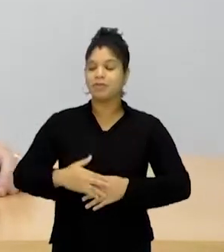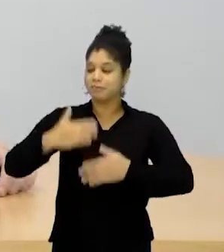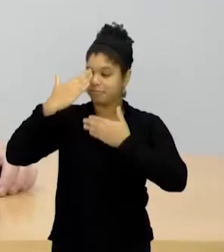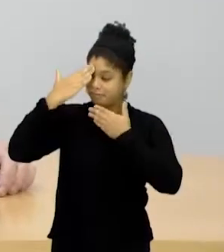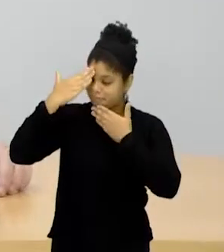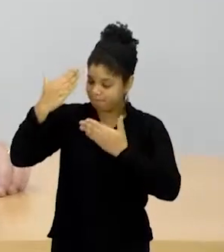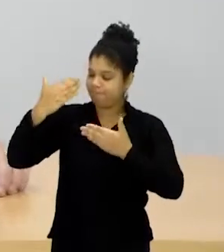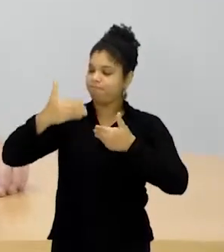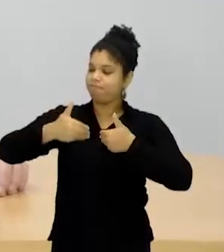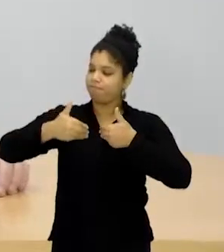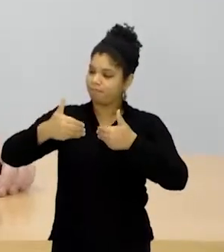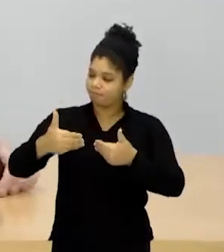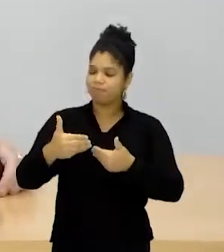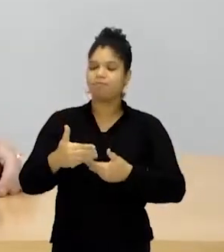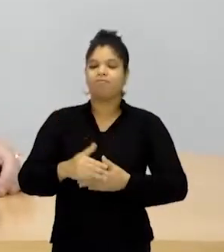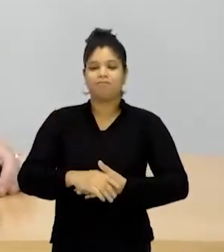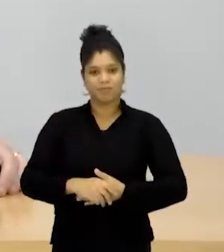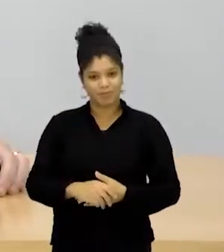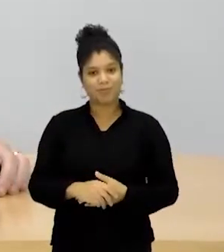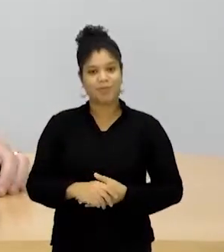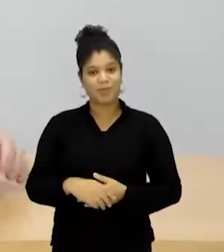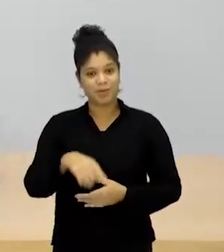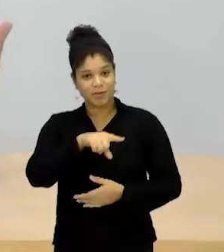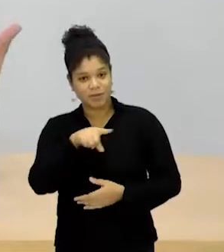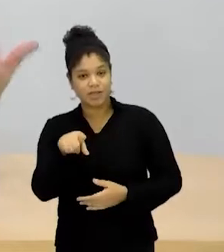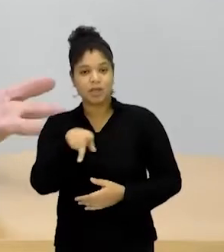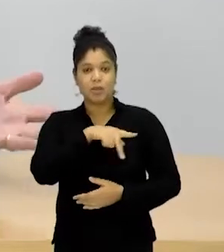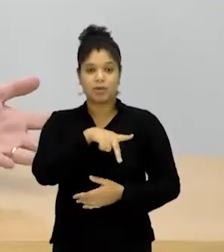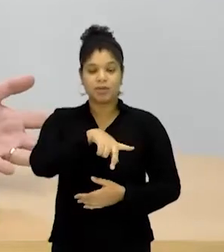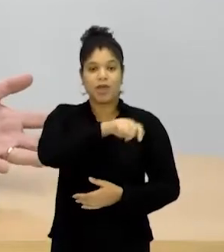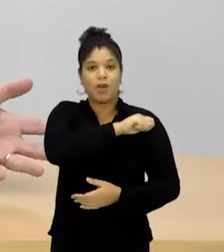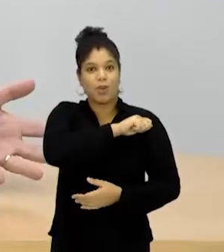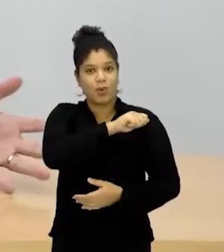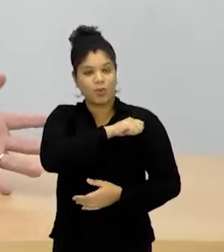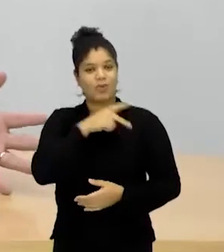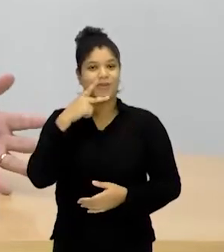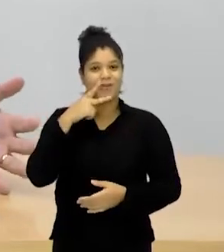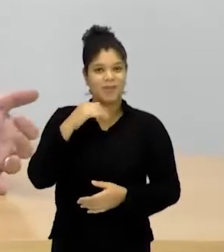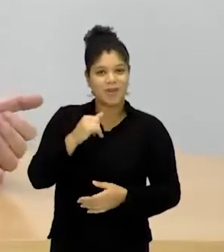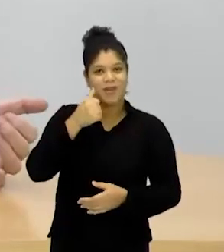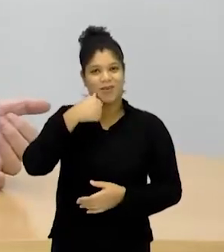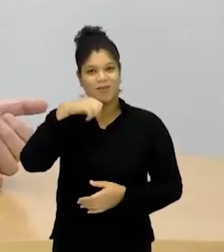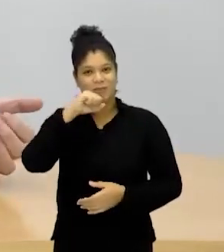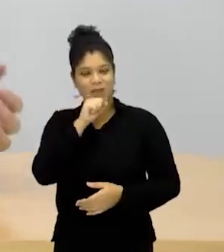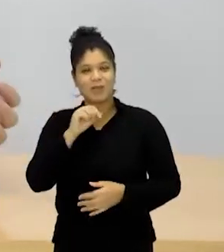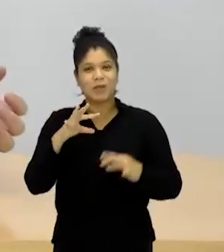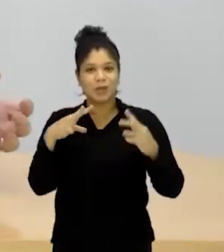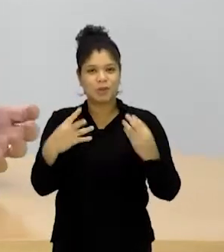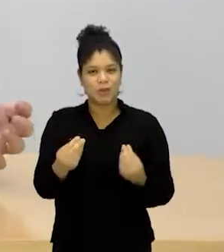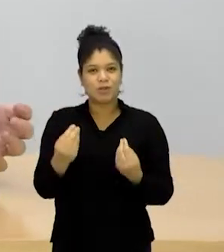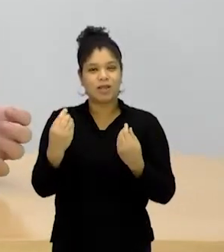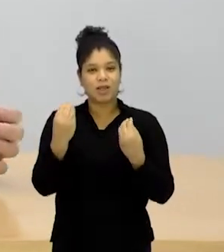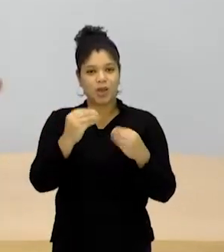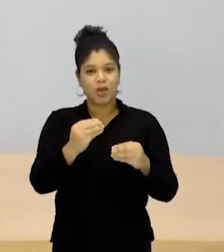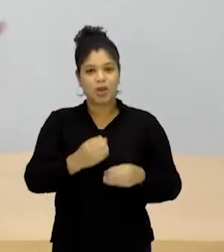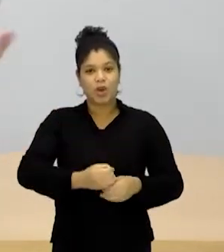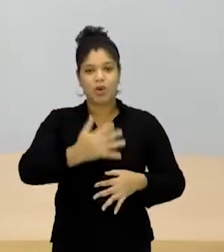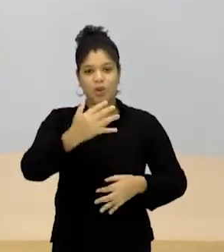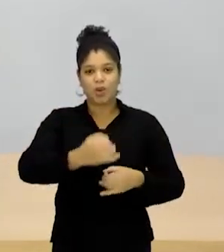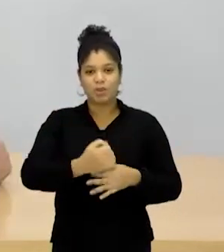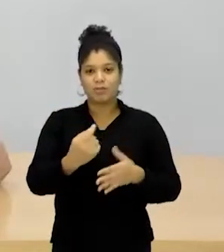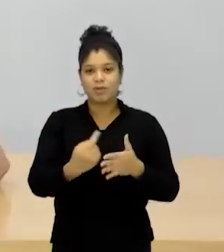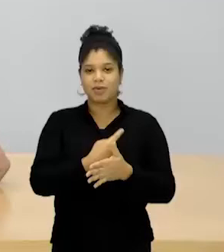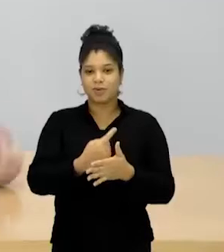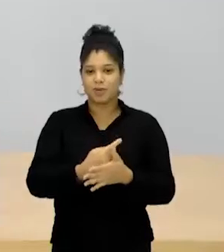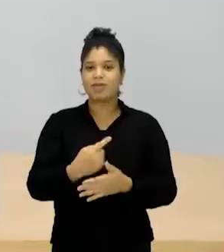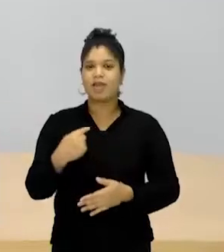obrigado pela recepção, professor Anderson. Você é professor, você é aluno, você é pai, mandem as suas contribuições, perguntas aqui no chat, que eu estou